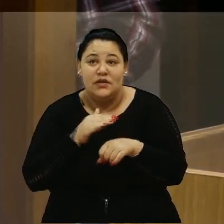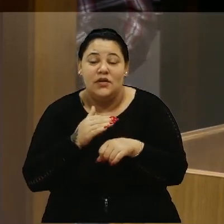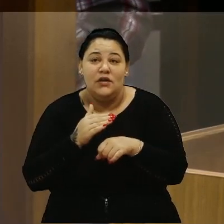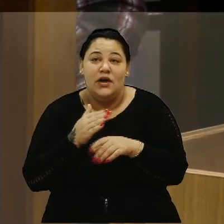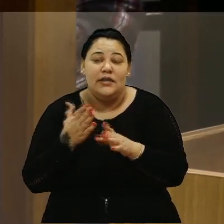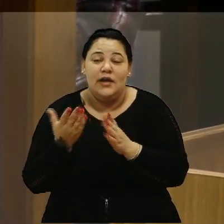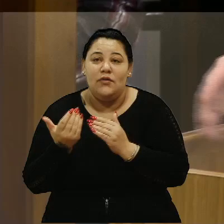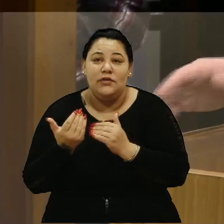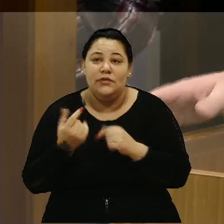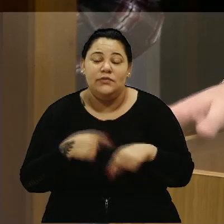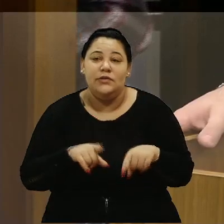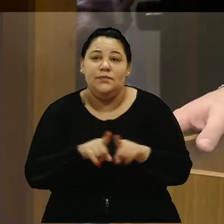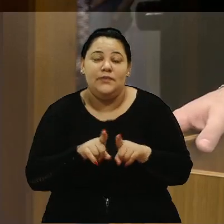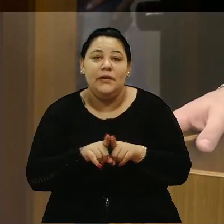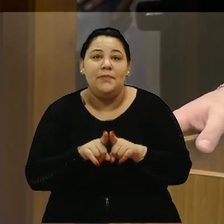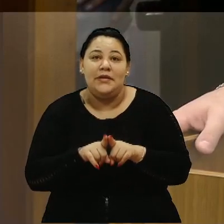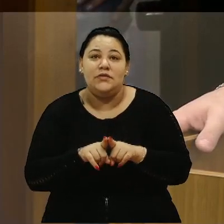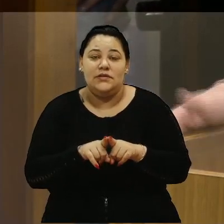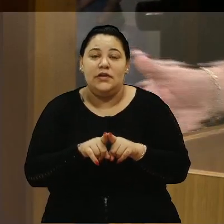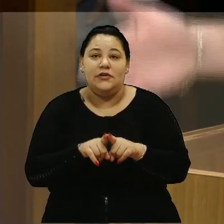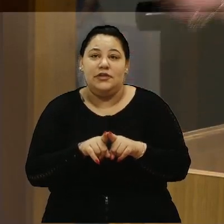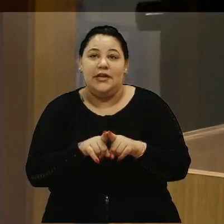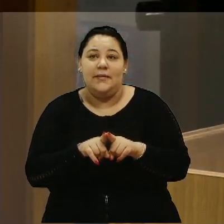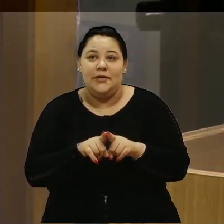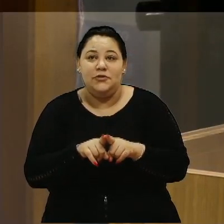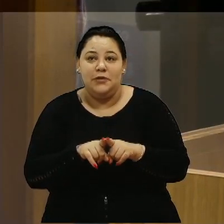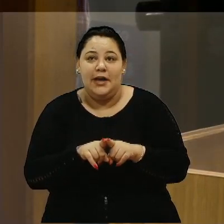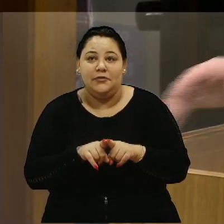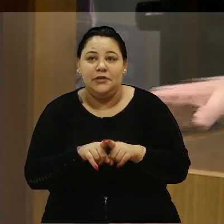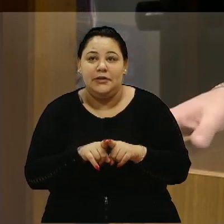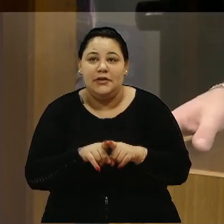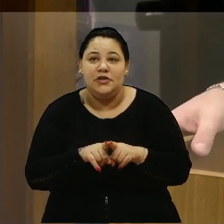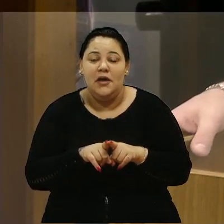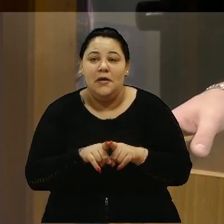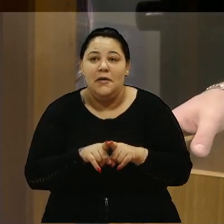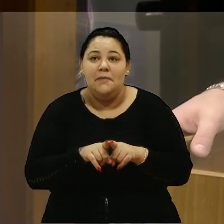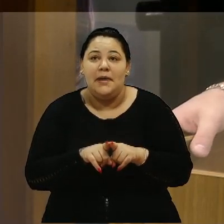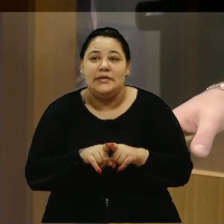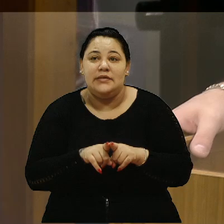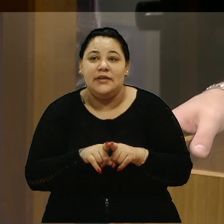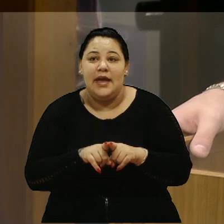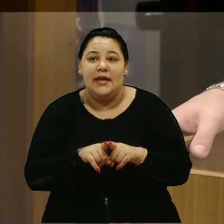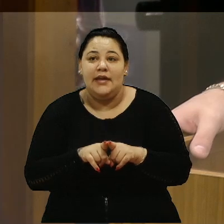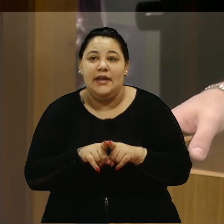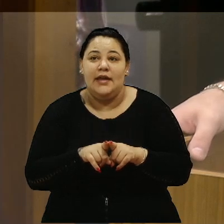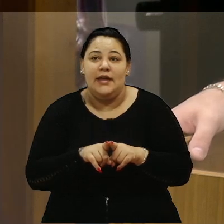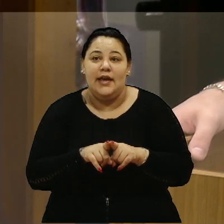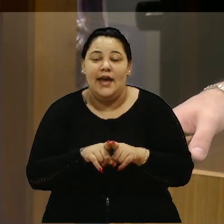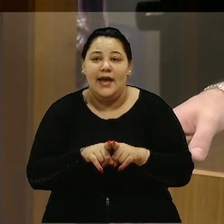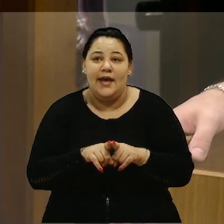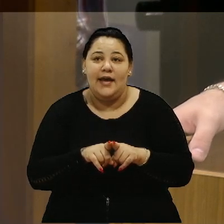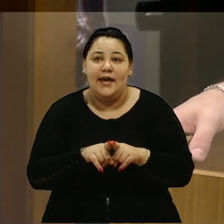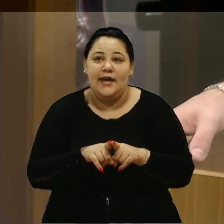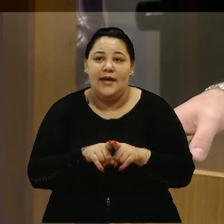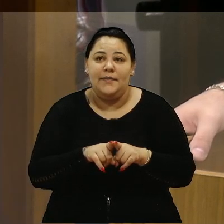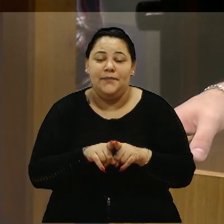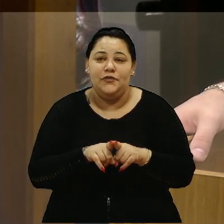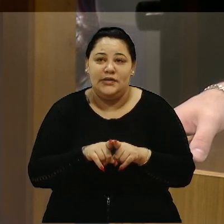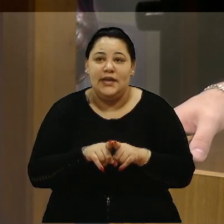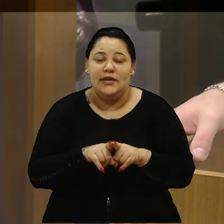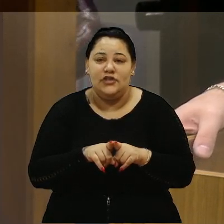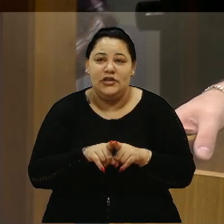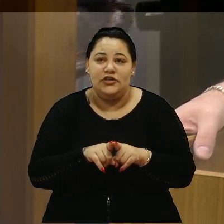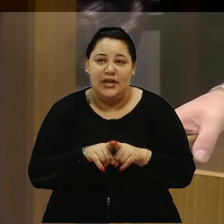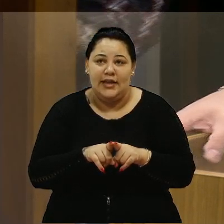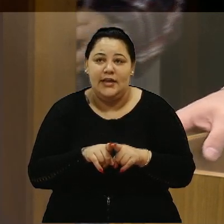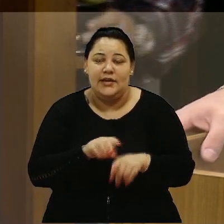mais recentemente ainda os venezuelanos, que procuram um espaço aqui no nosso Brasil. A